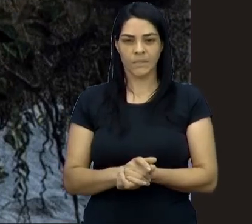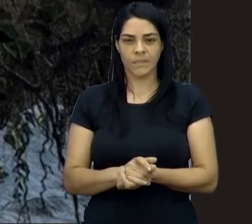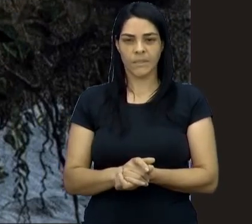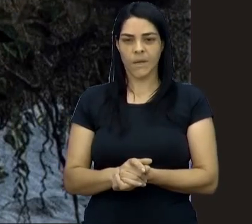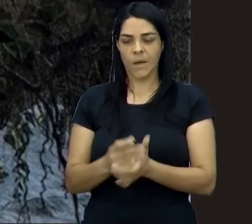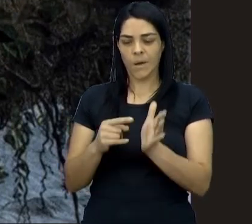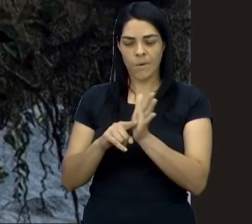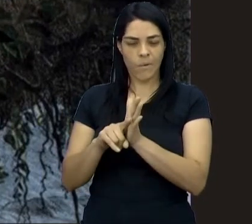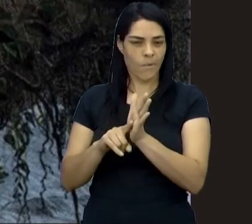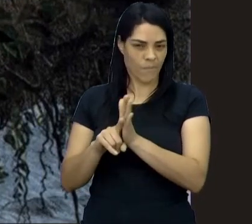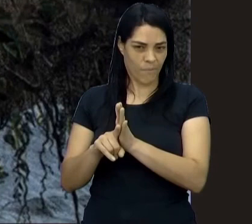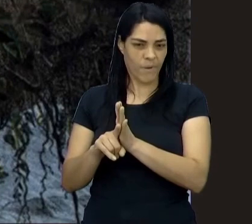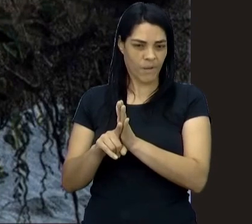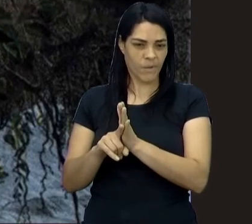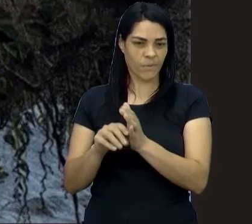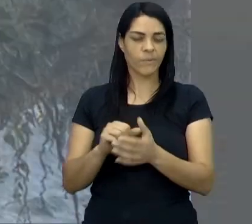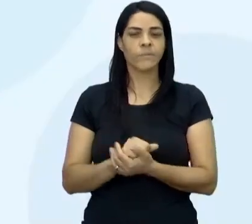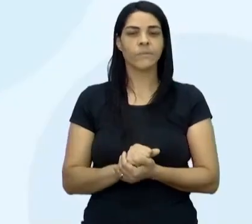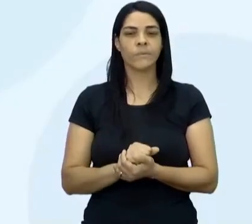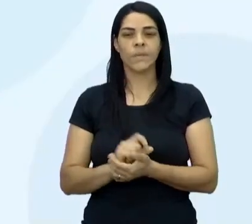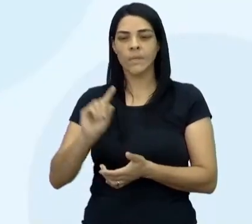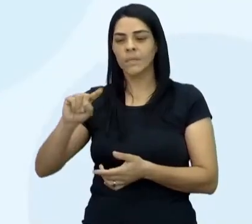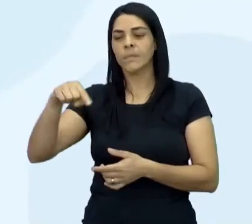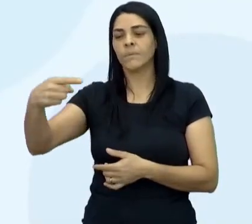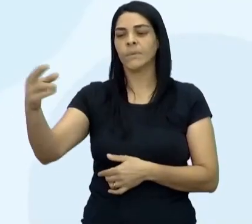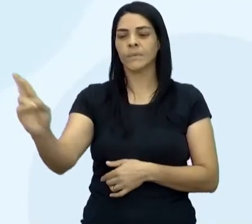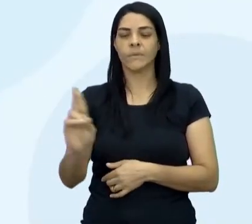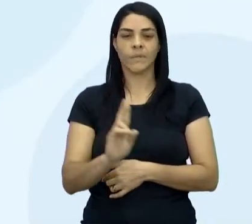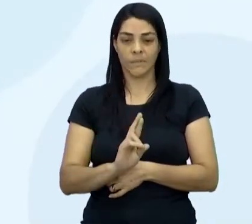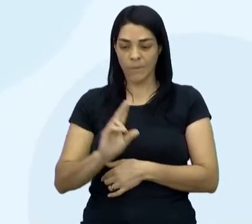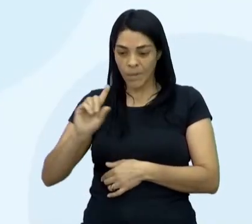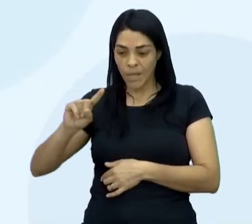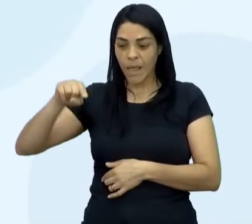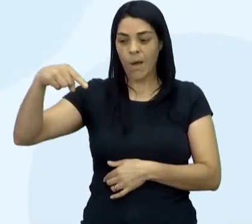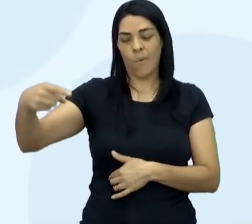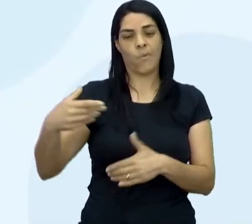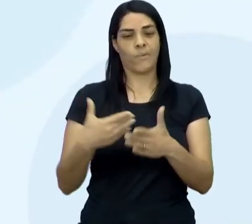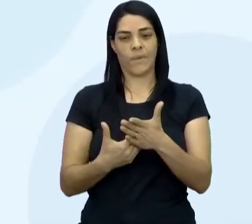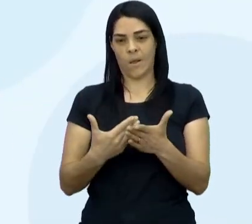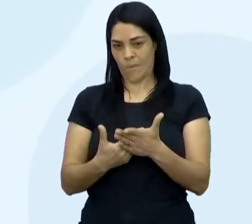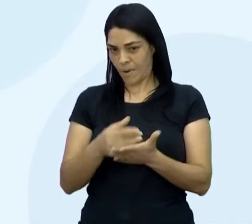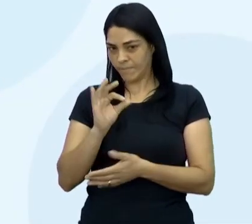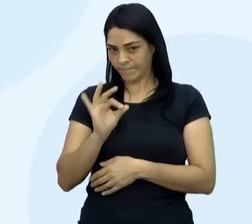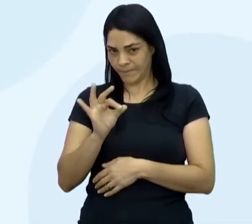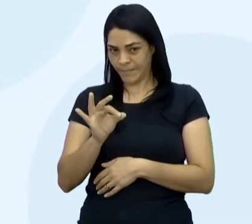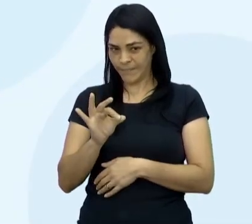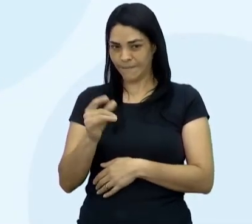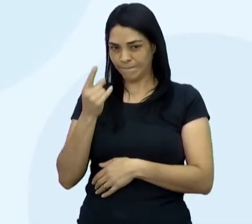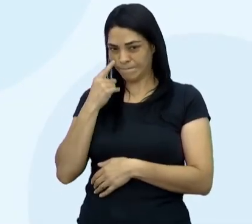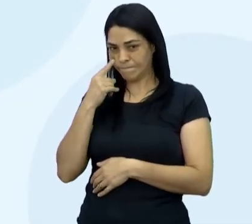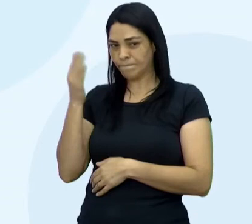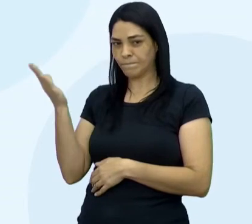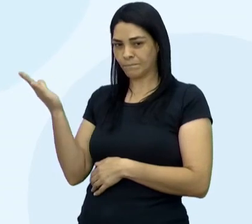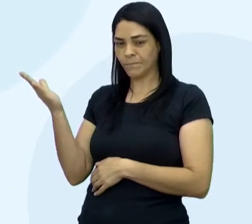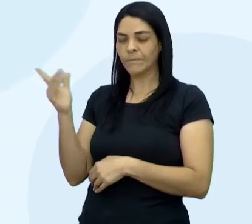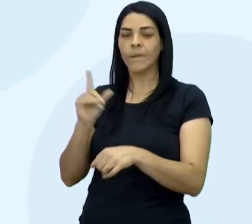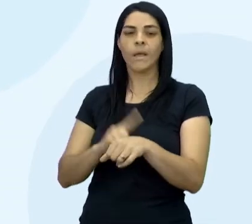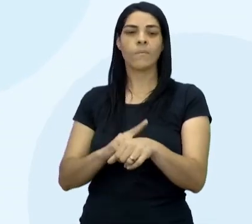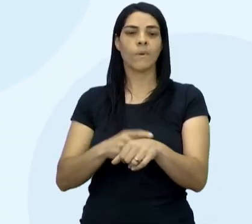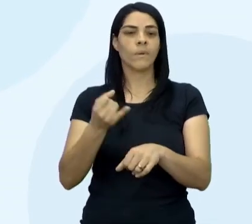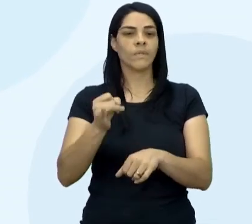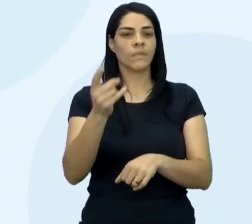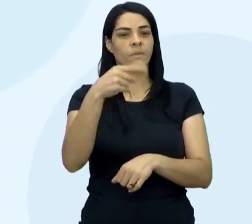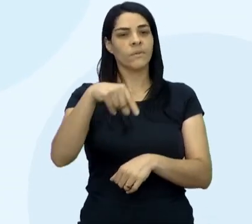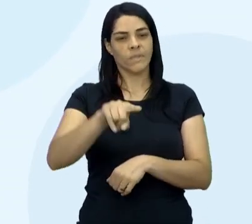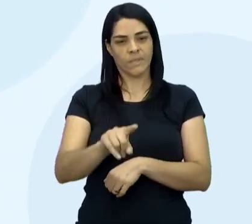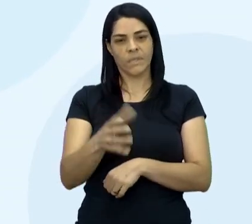questões né que a gente vai então responder aí na próxima aula tá então esse é o momento se vocês